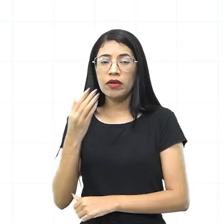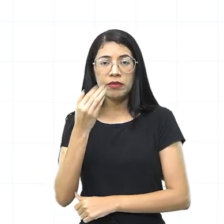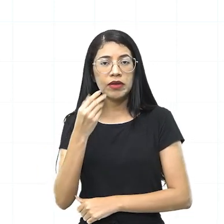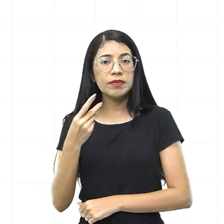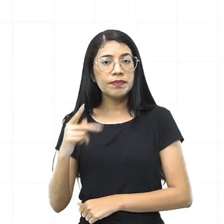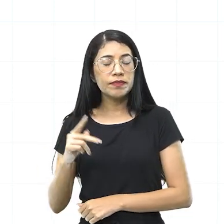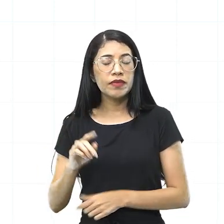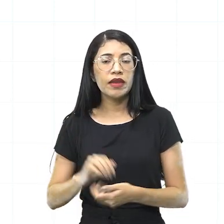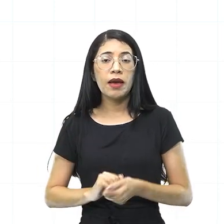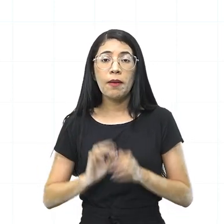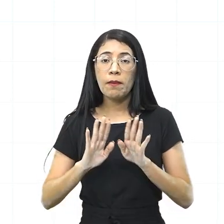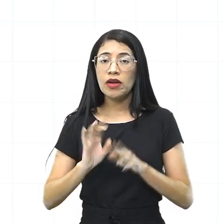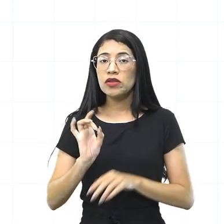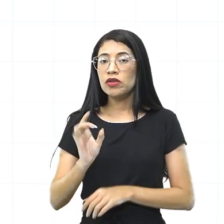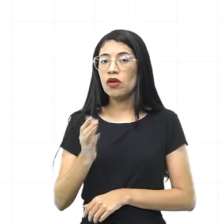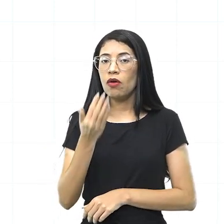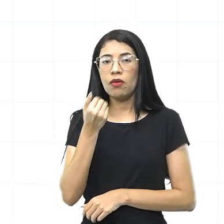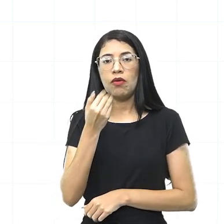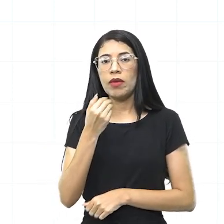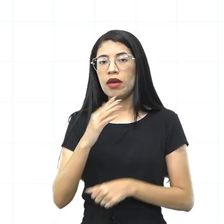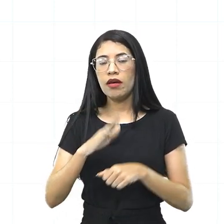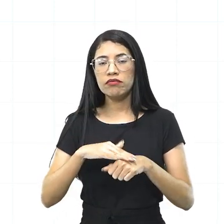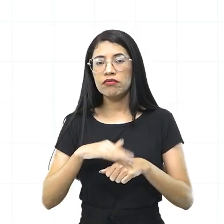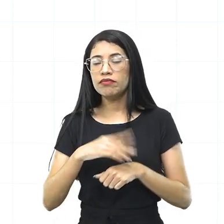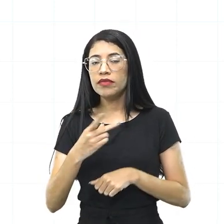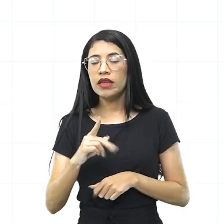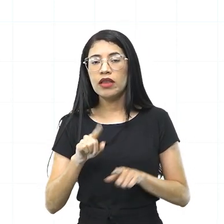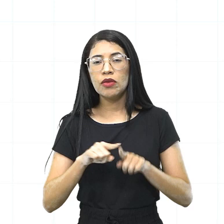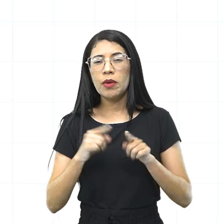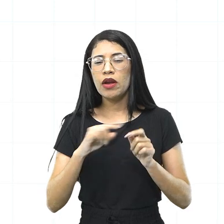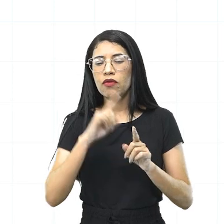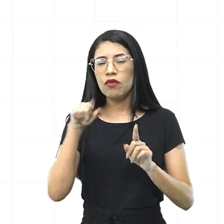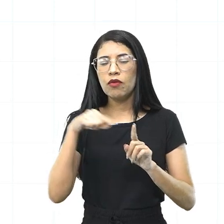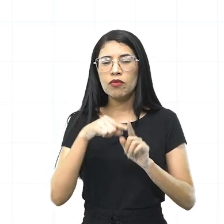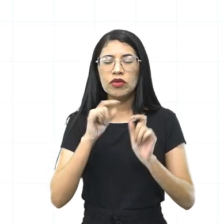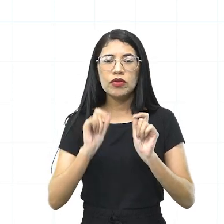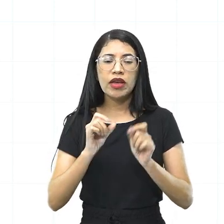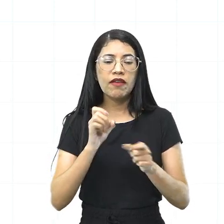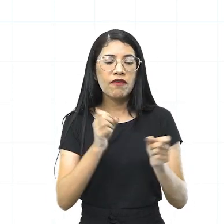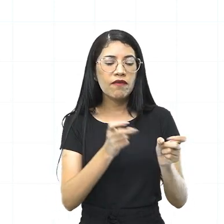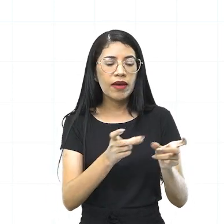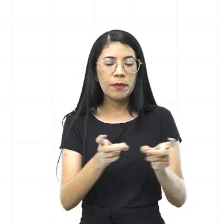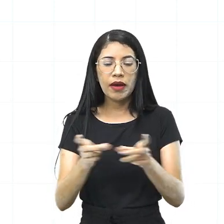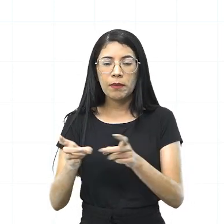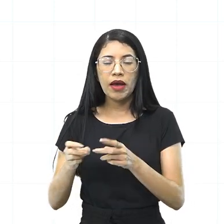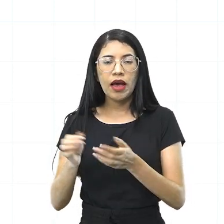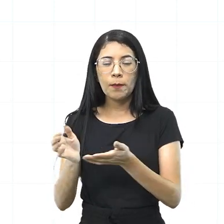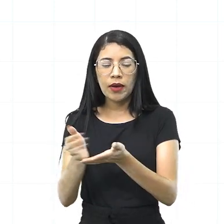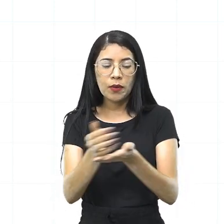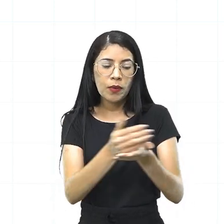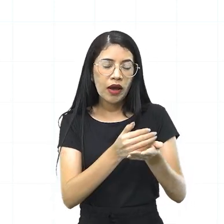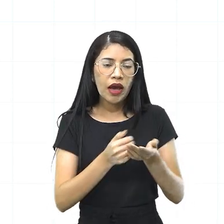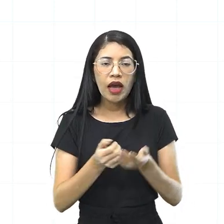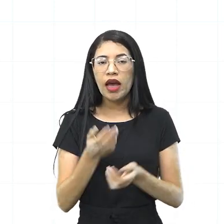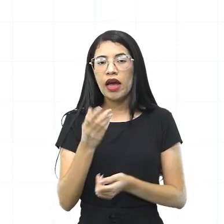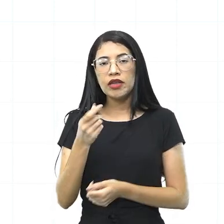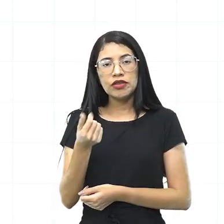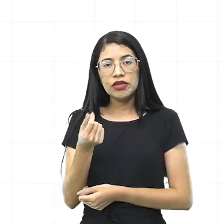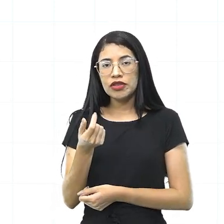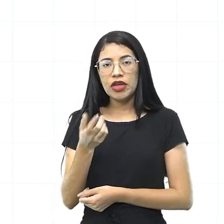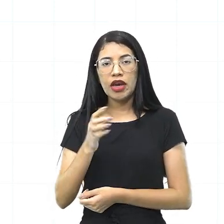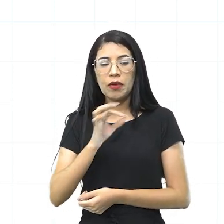mas somente para o consumo, não era assim pensando, eu vou vender e vou conseguir mais dinheiro, que aí eu vou